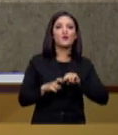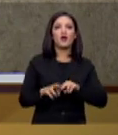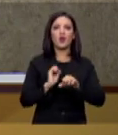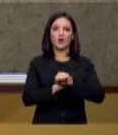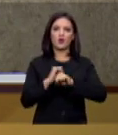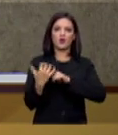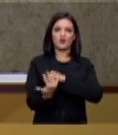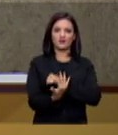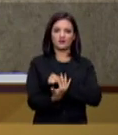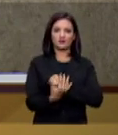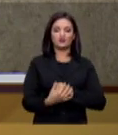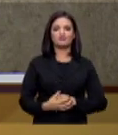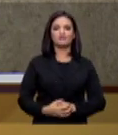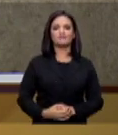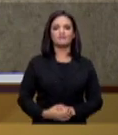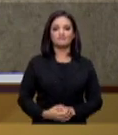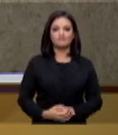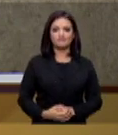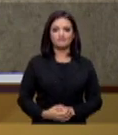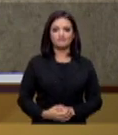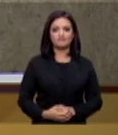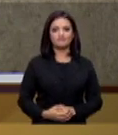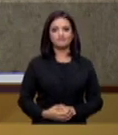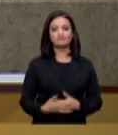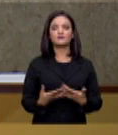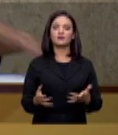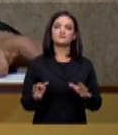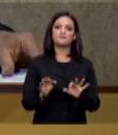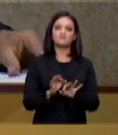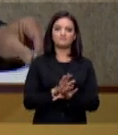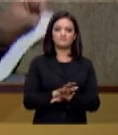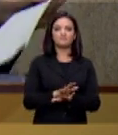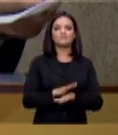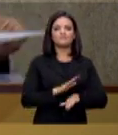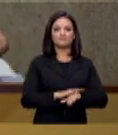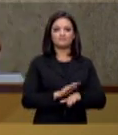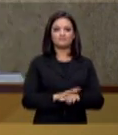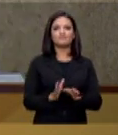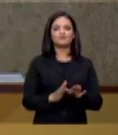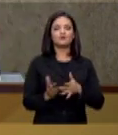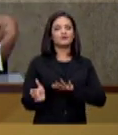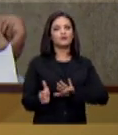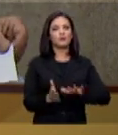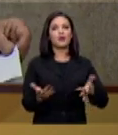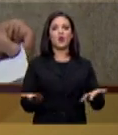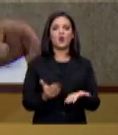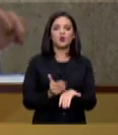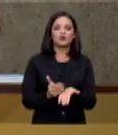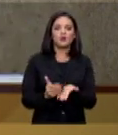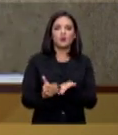pandemia. Feito esse registro em nome de todos, eu vou dar início à sessão